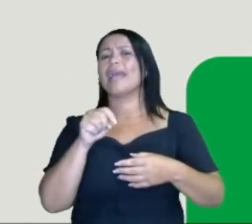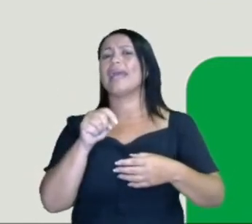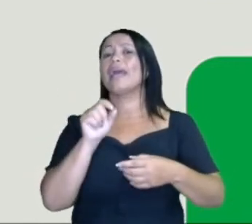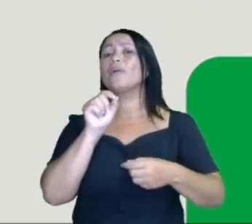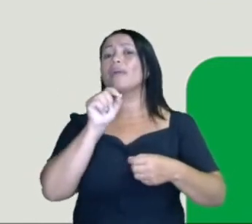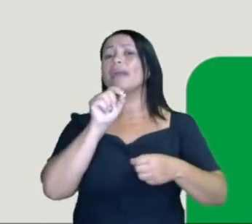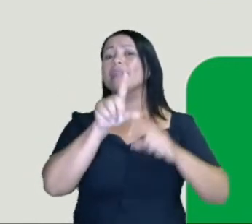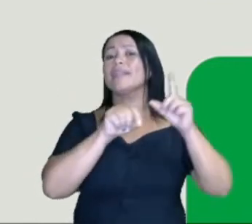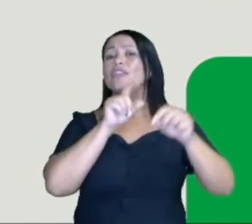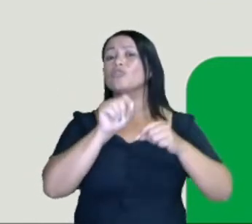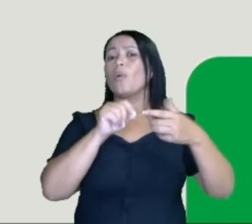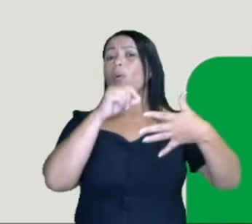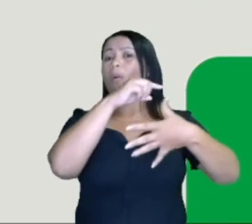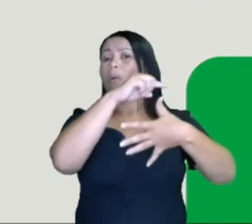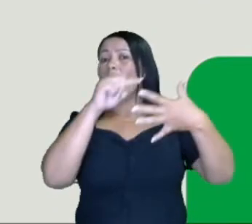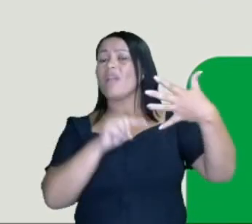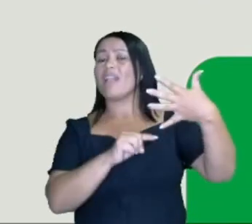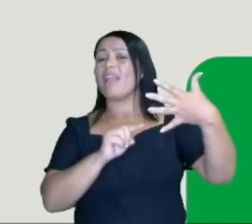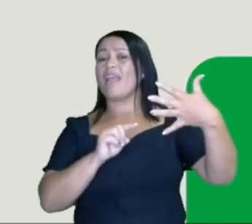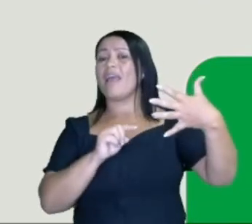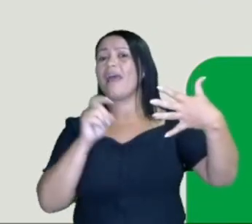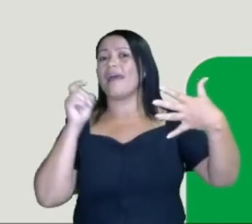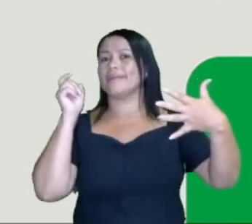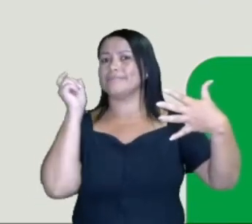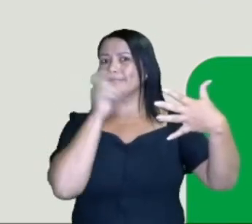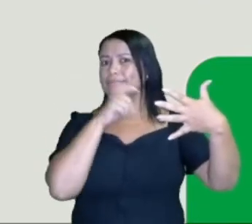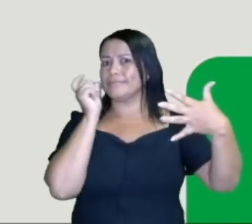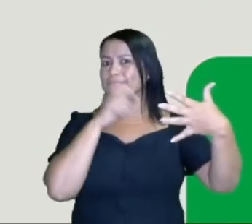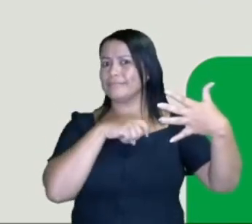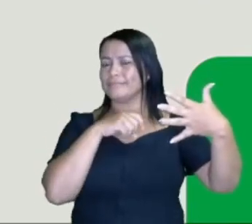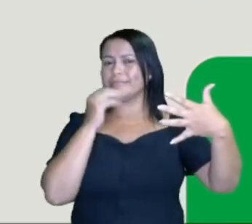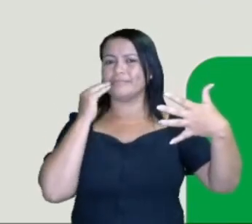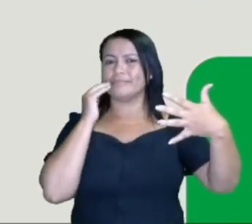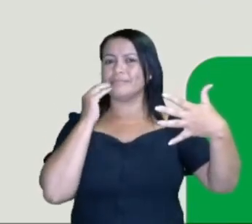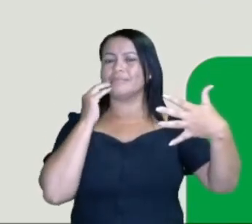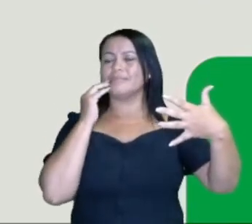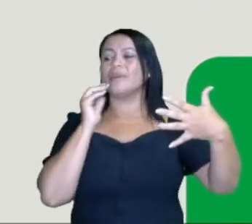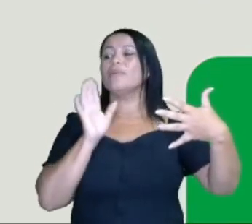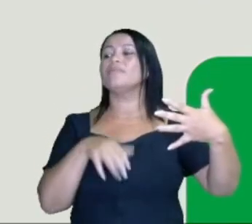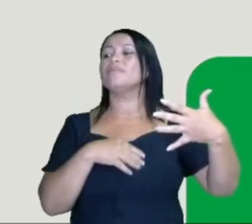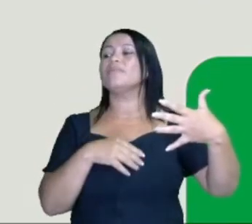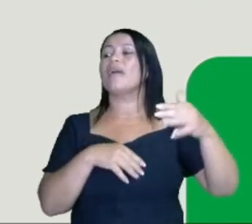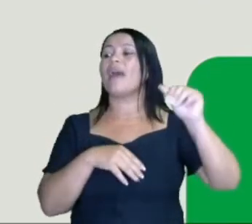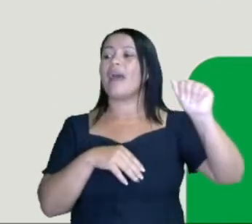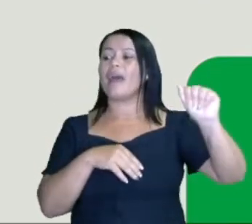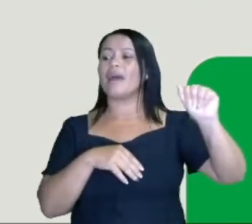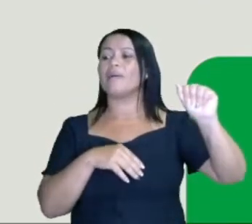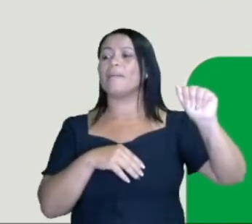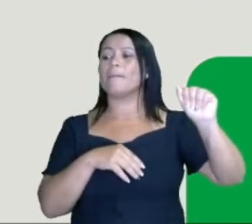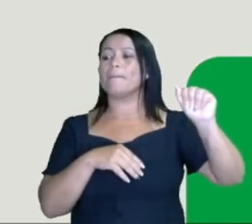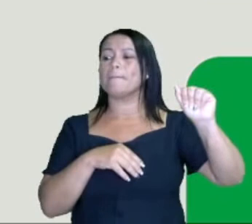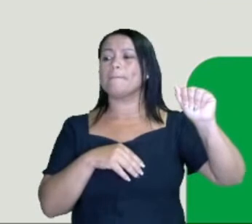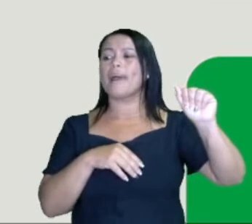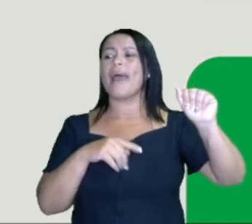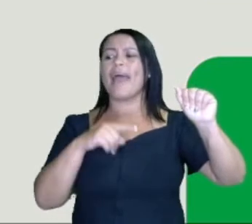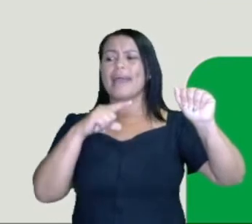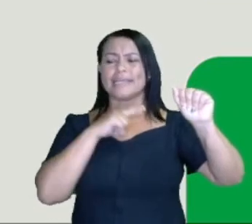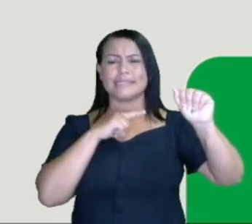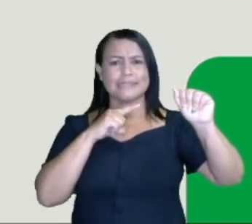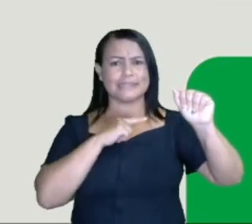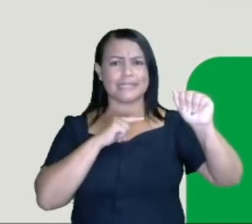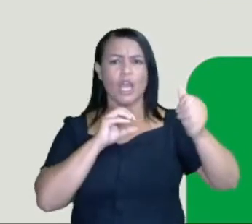clicar na TV, tá certo? Basta somente dizer para a mamãe. Então vamos lá. A letra A. Possui